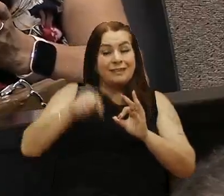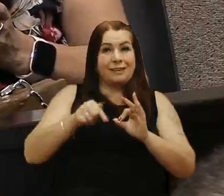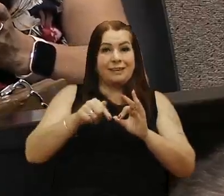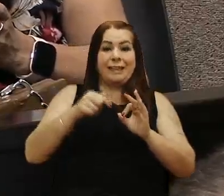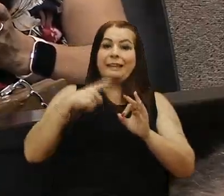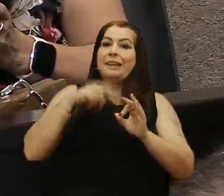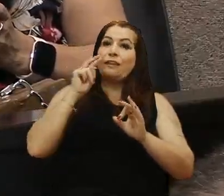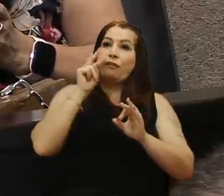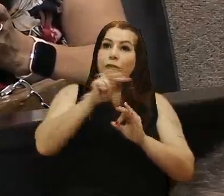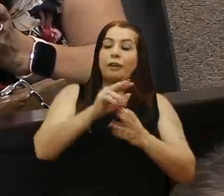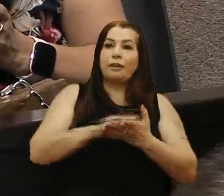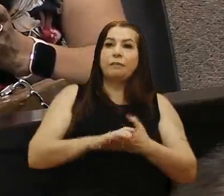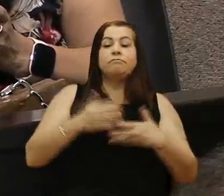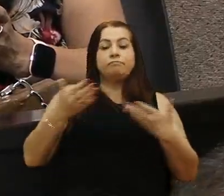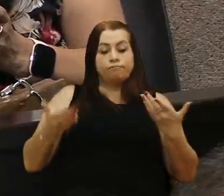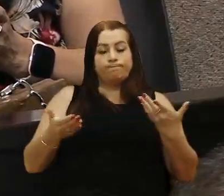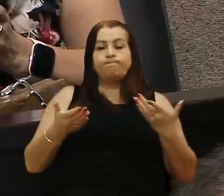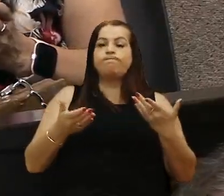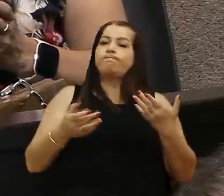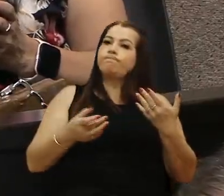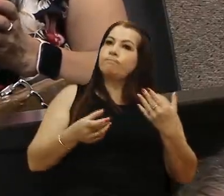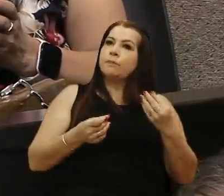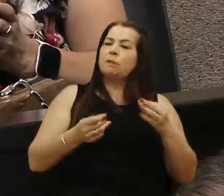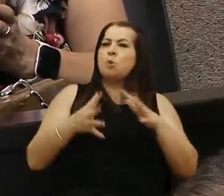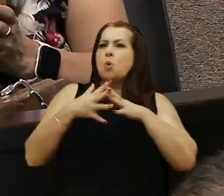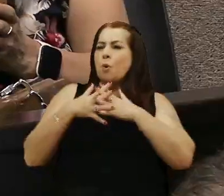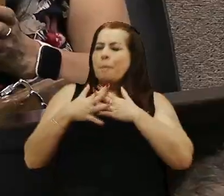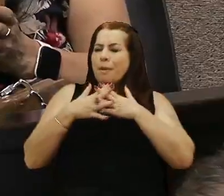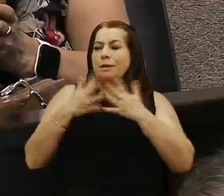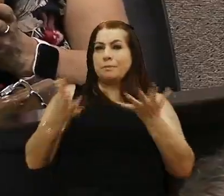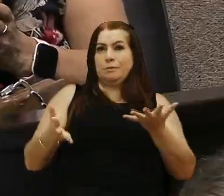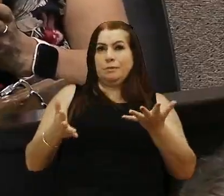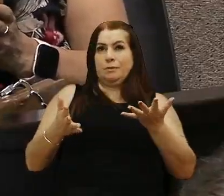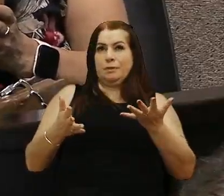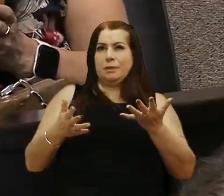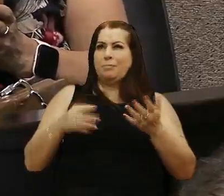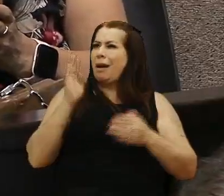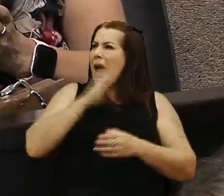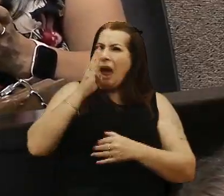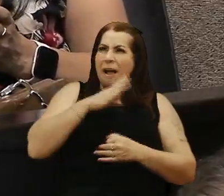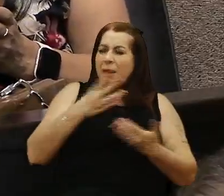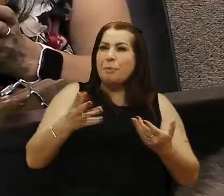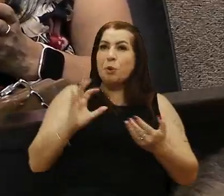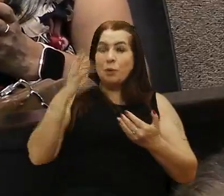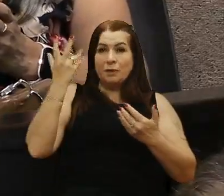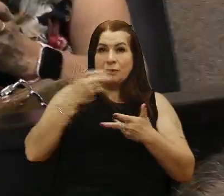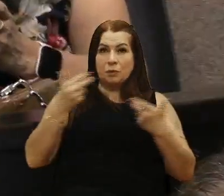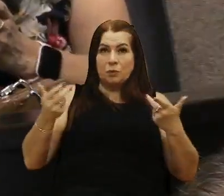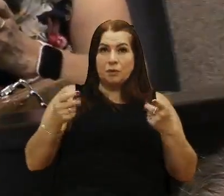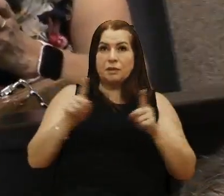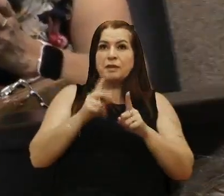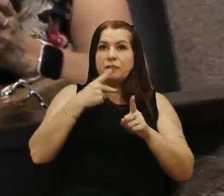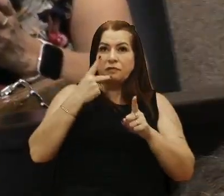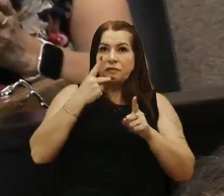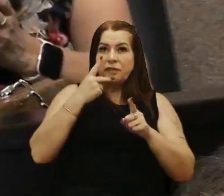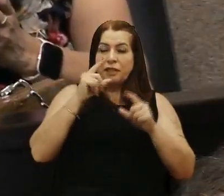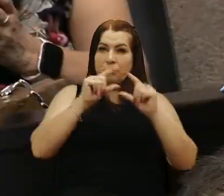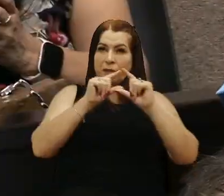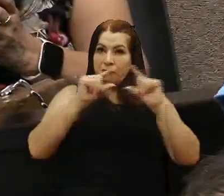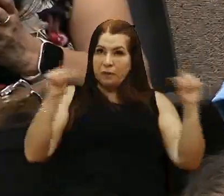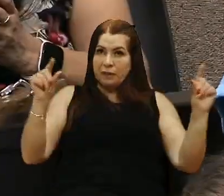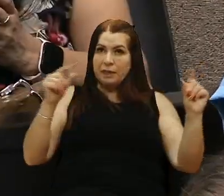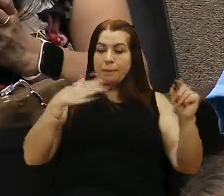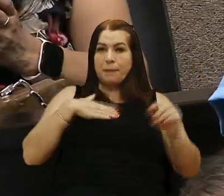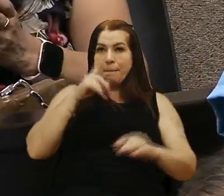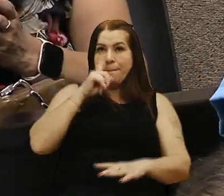tem que verificar. Então, é muito complexo isso, a toque de caixa acontecer as coisas. Até falei uma frase que